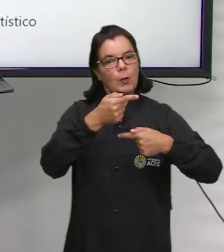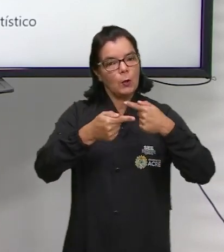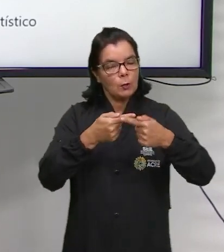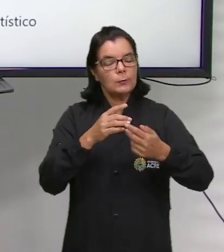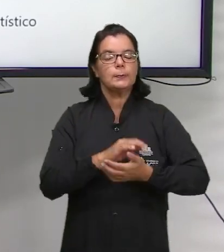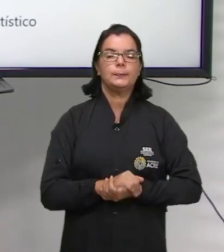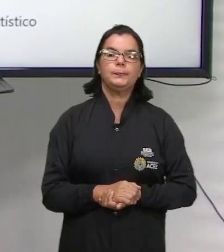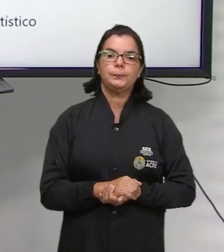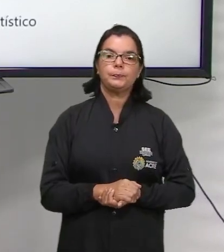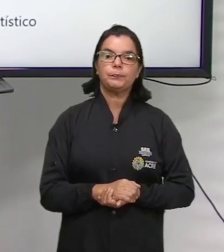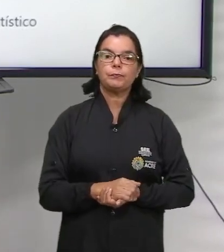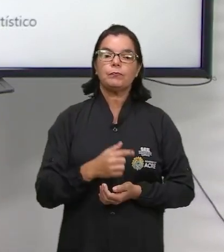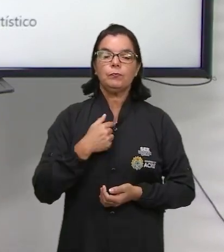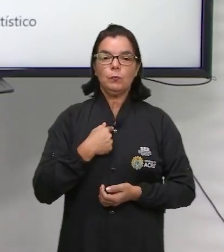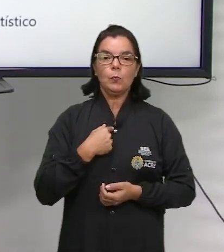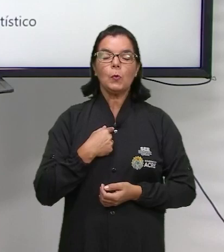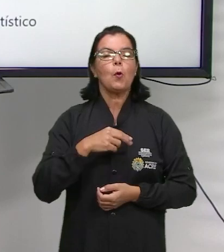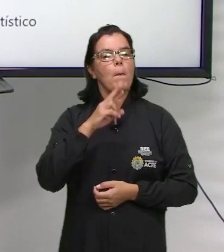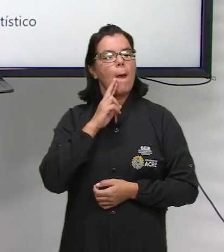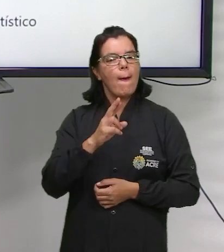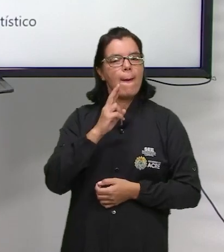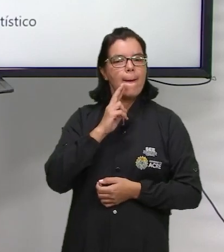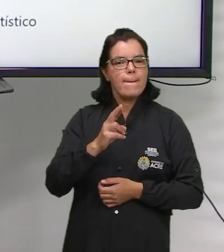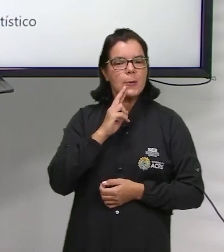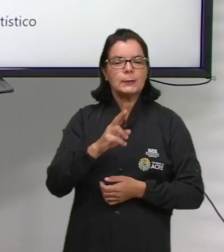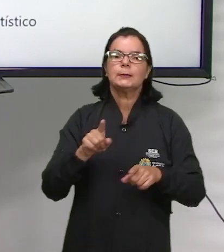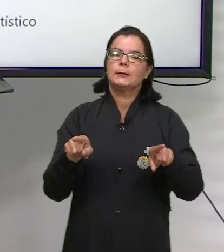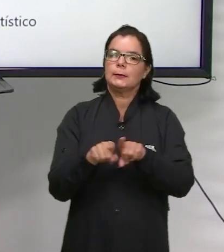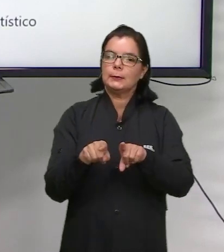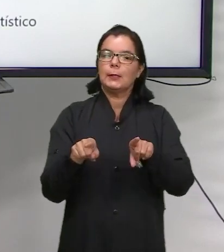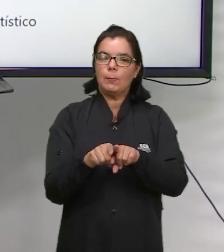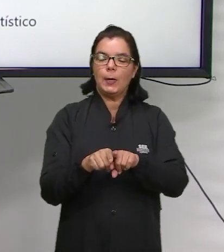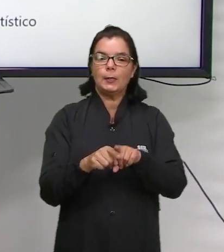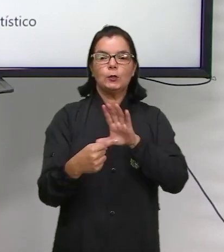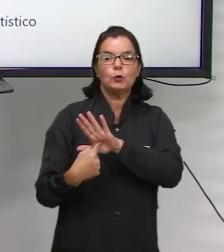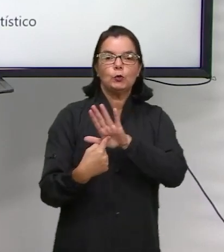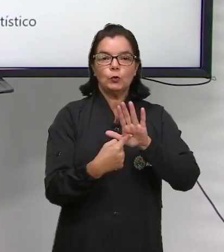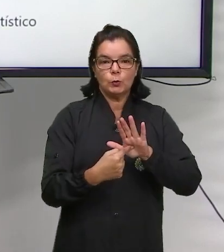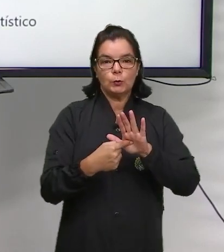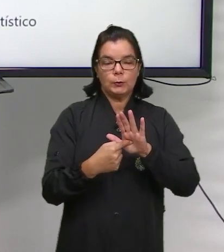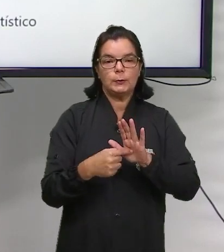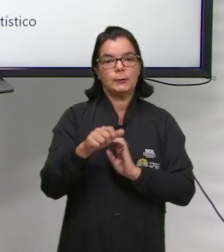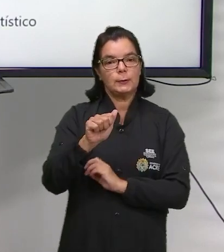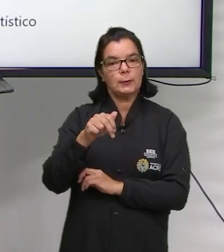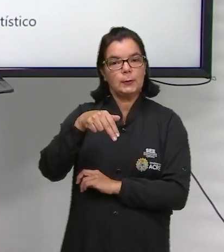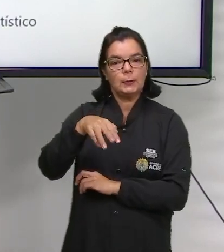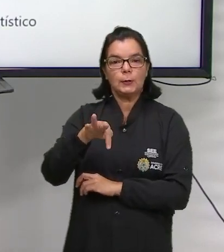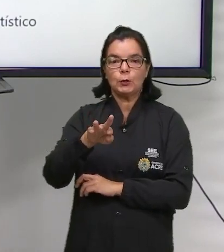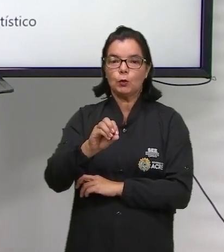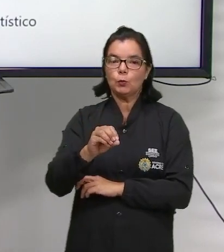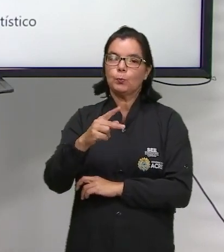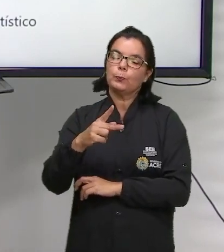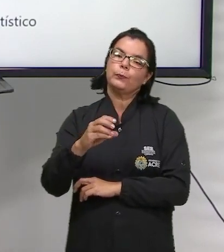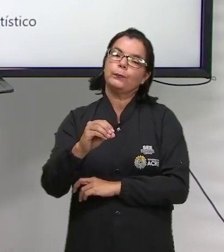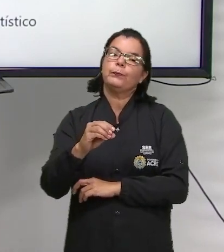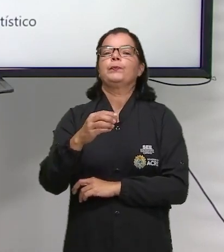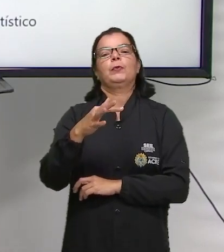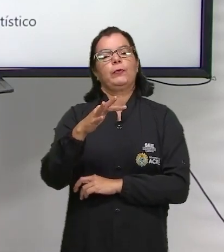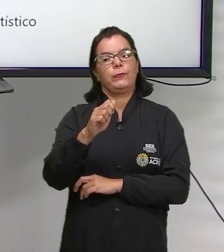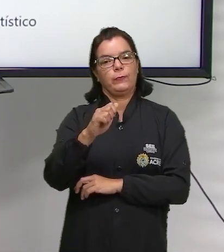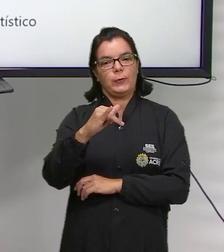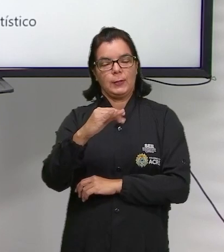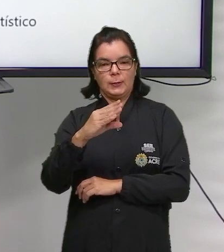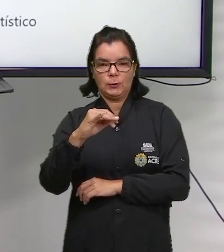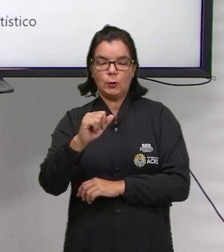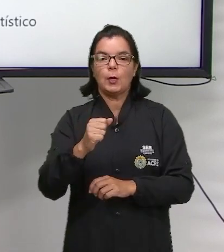marcada, pessoal, por manifestos. Aqui eu vou destacar o manifesto antropofágico. Eles foram aos